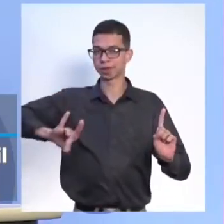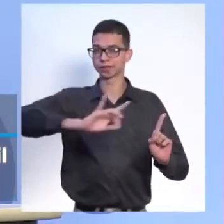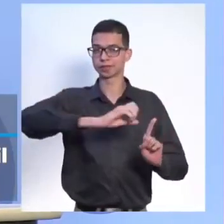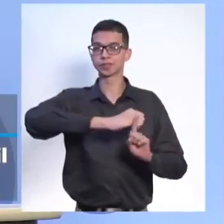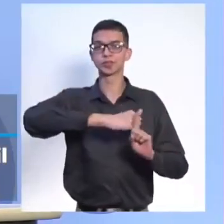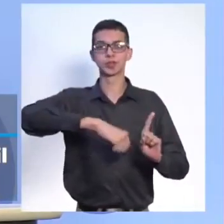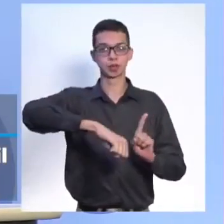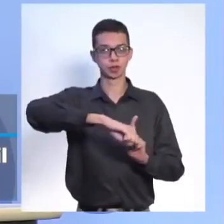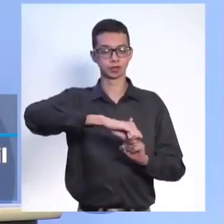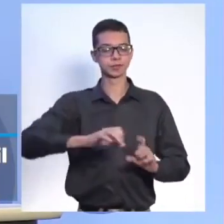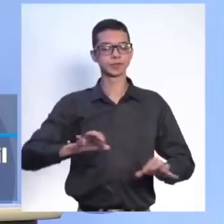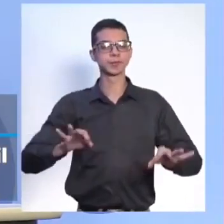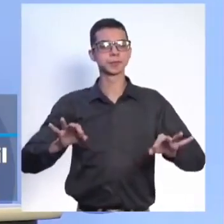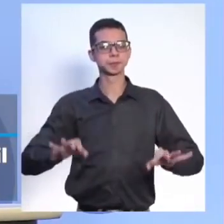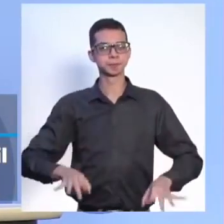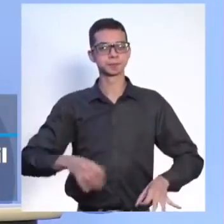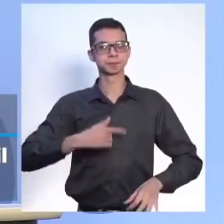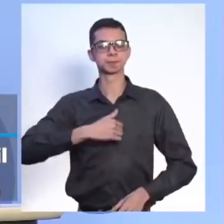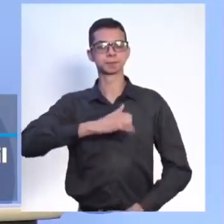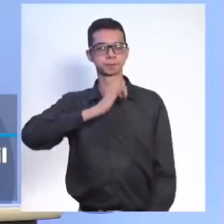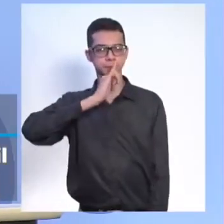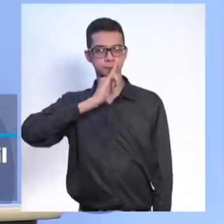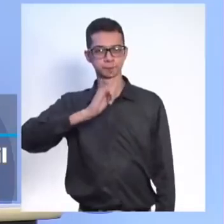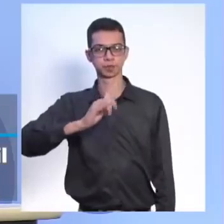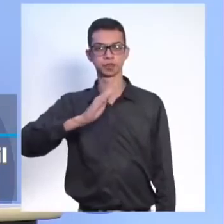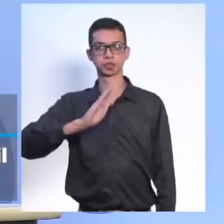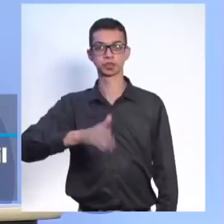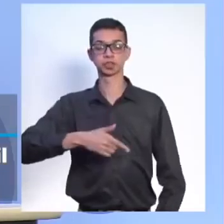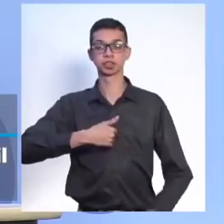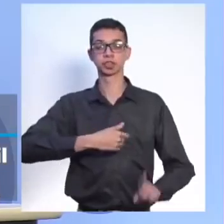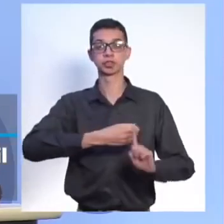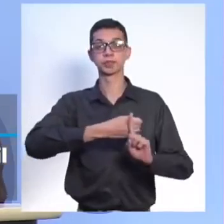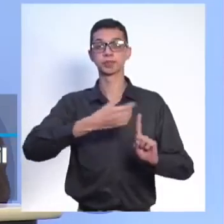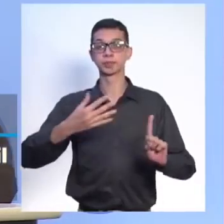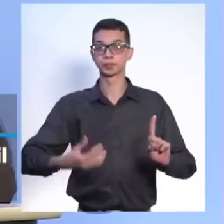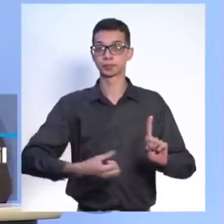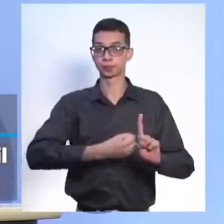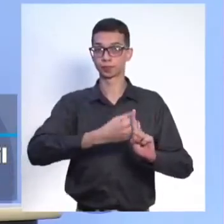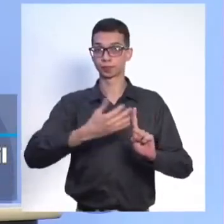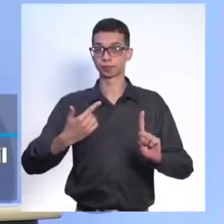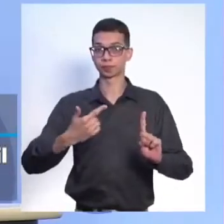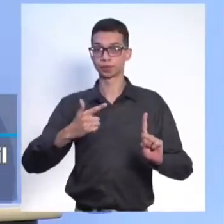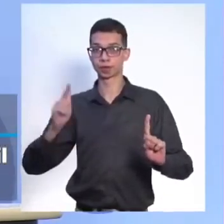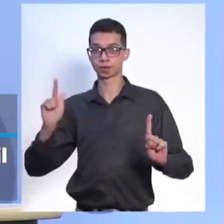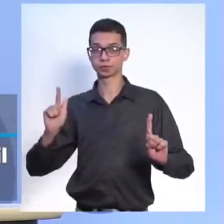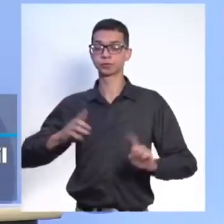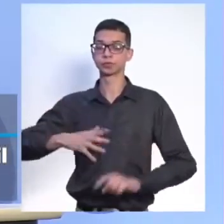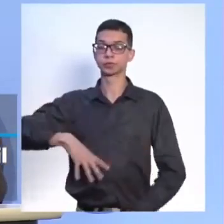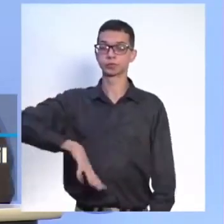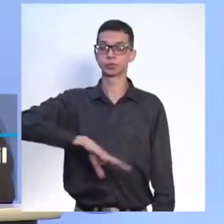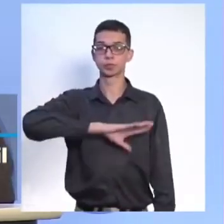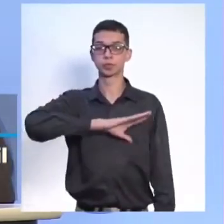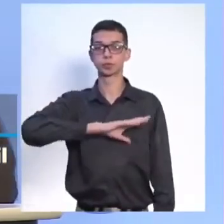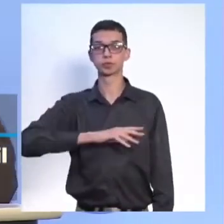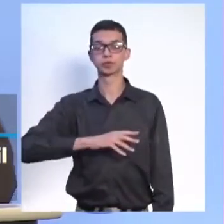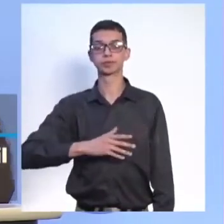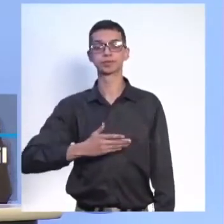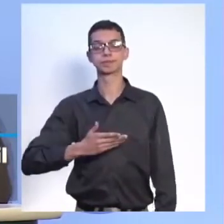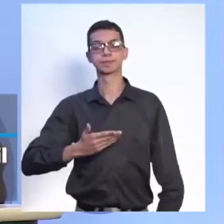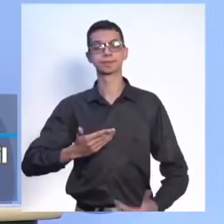que eu disse no meu argumento anterior. Nós já estamos passando, mas